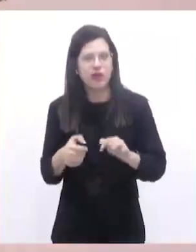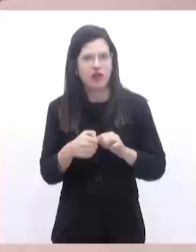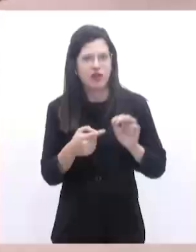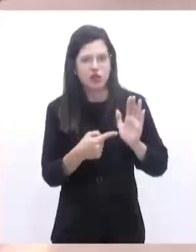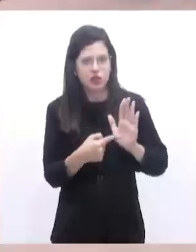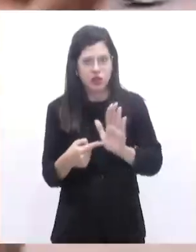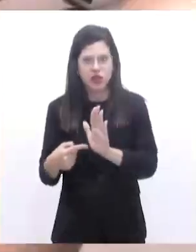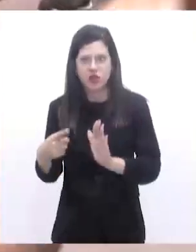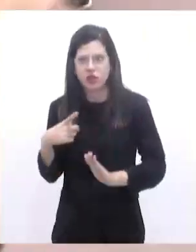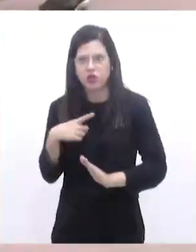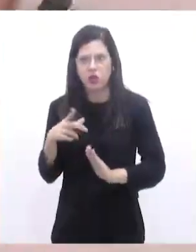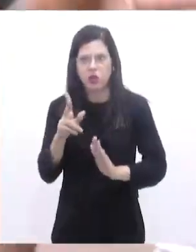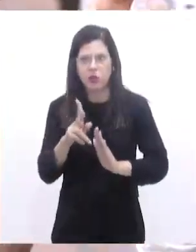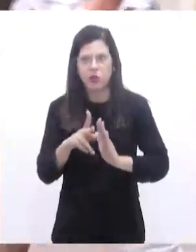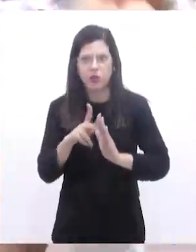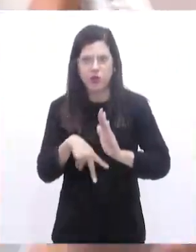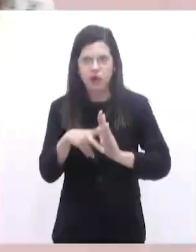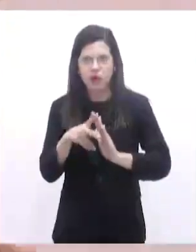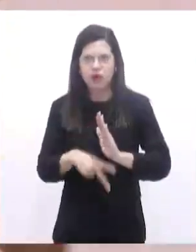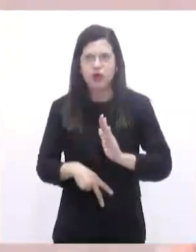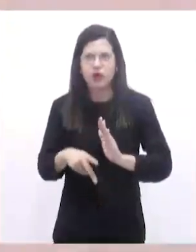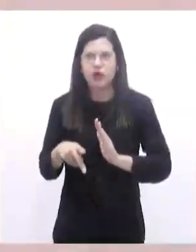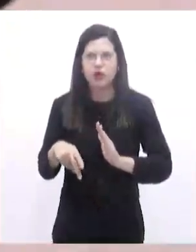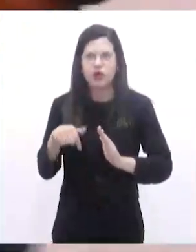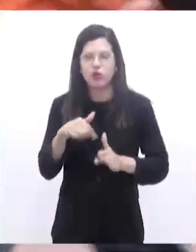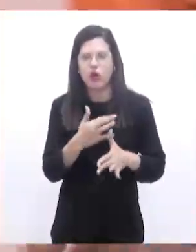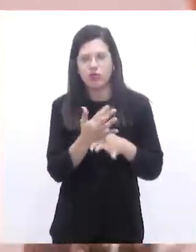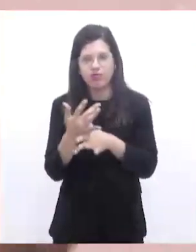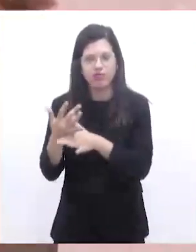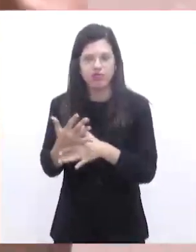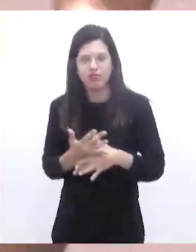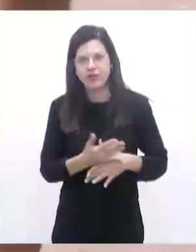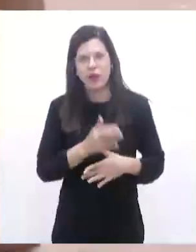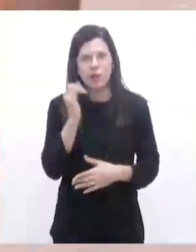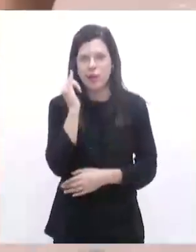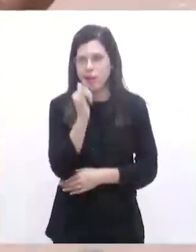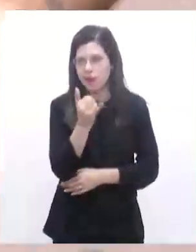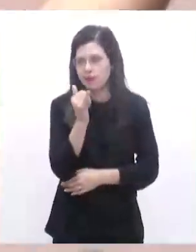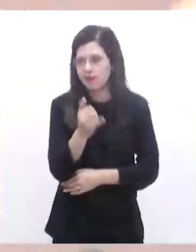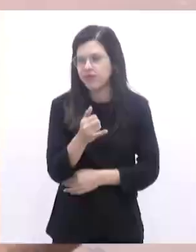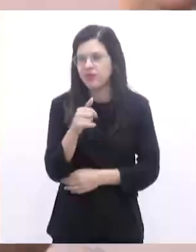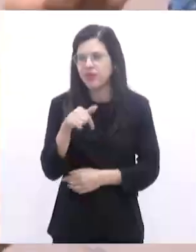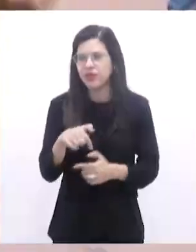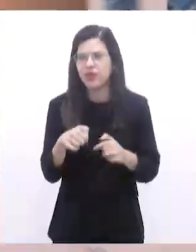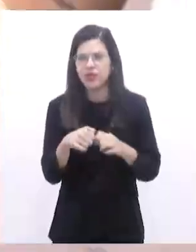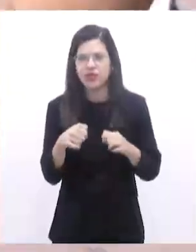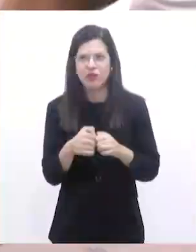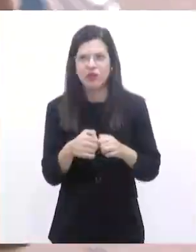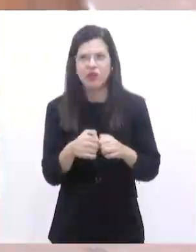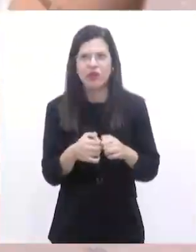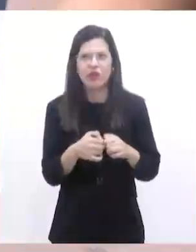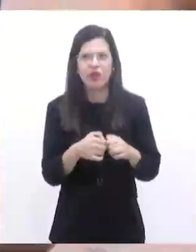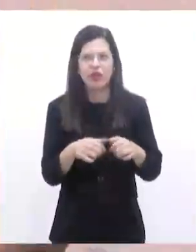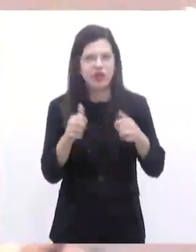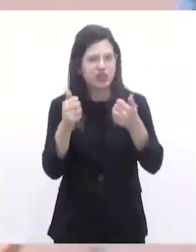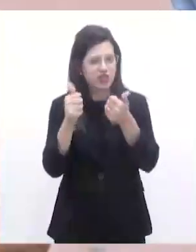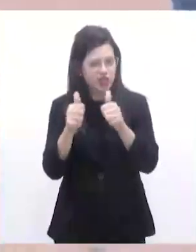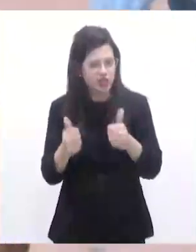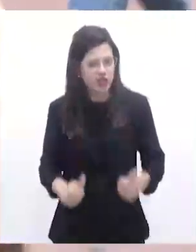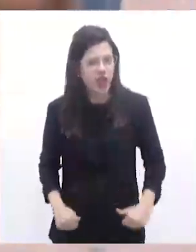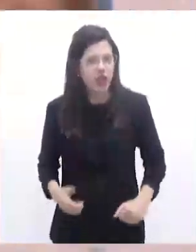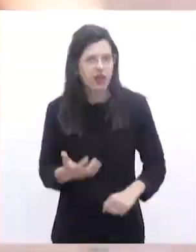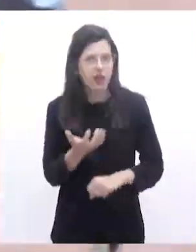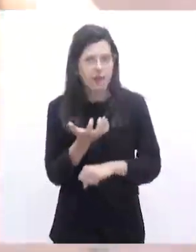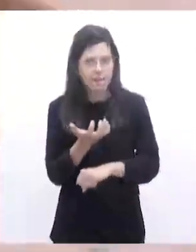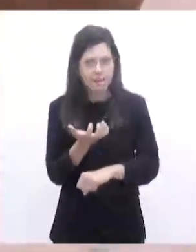tinham um projeto de intervenções urbanas contando ditos populares. Então, a gente fez instalações artísticas em estátuas, em praças, e